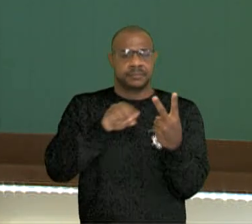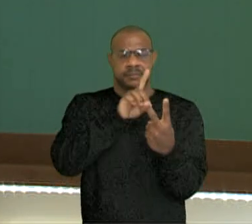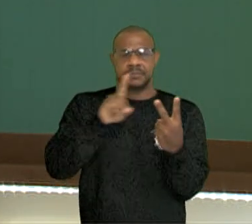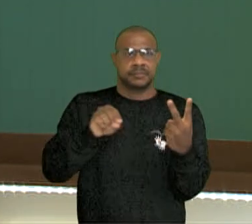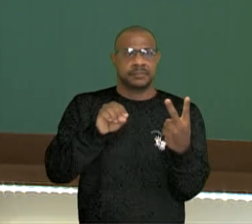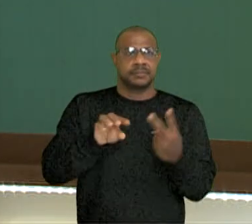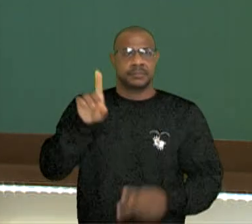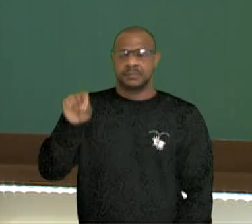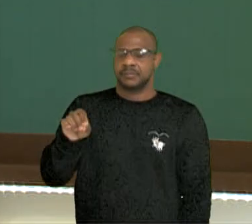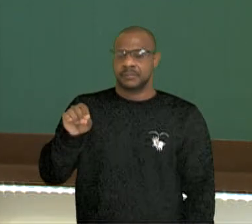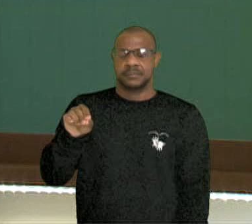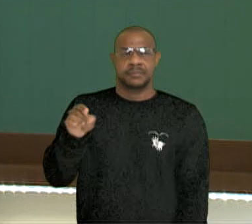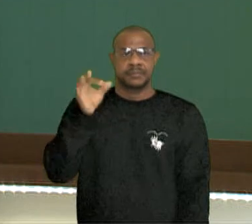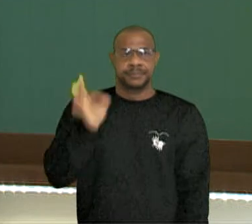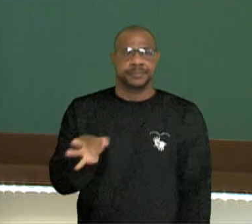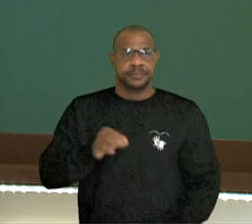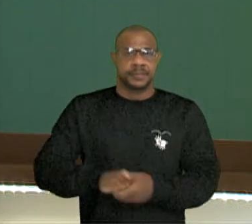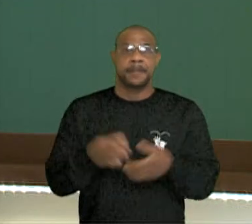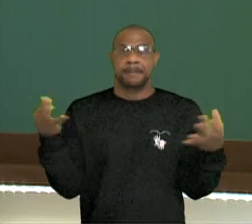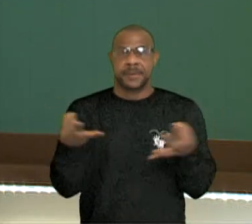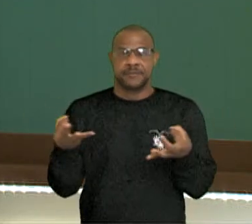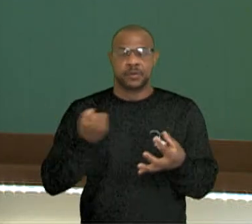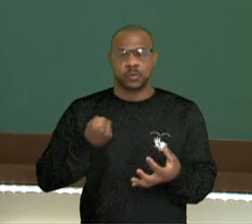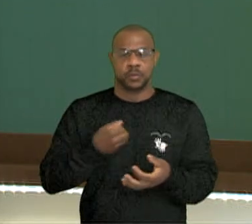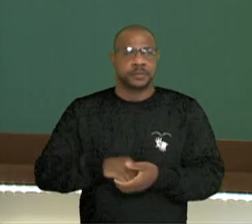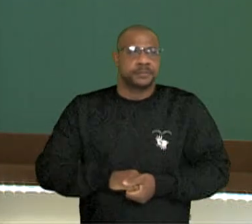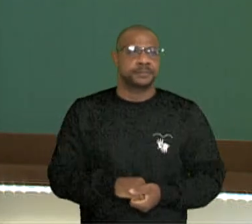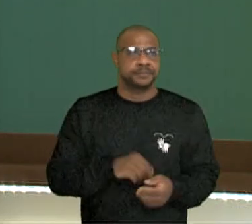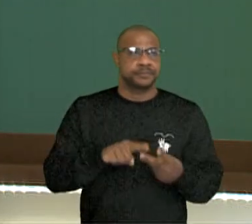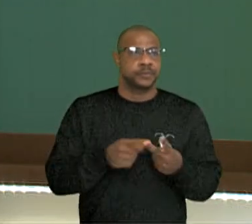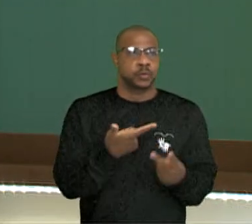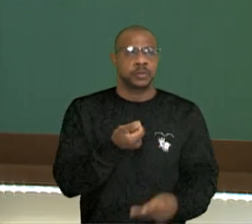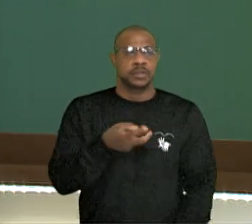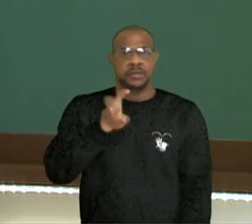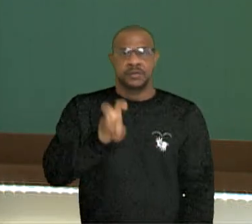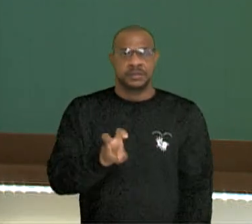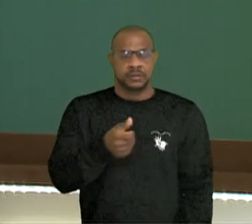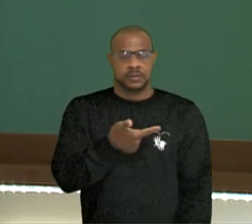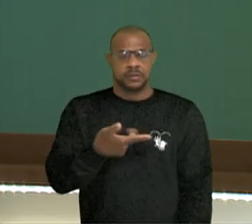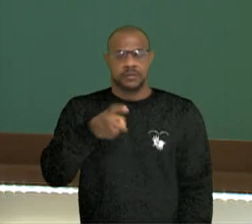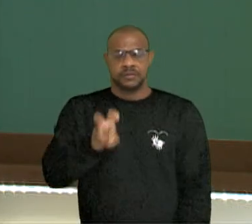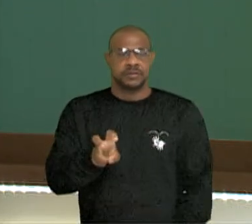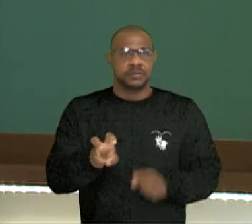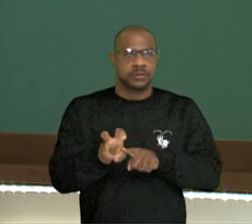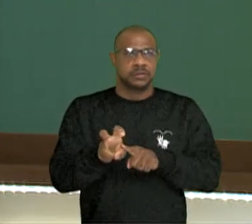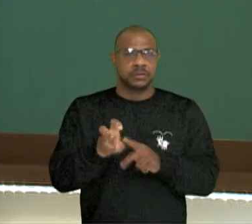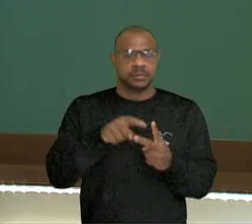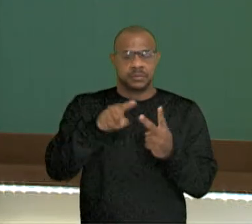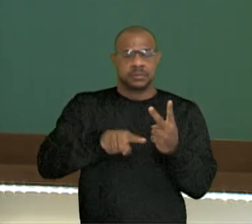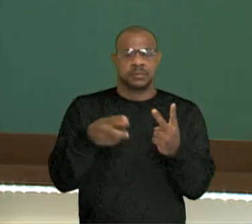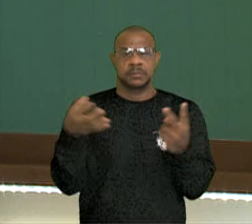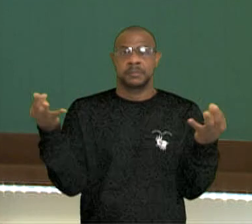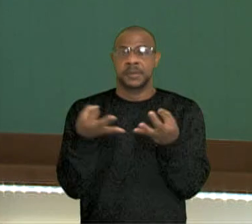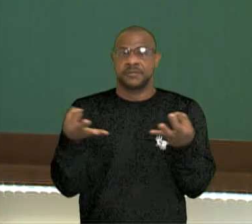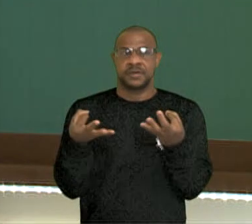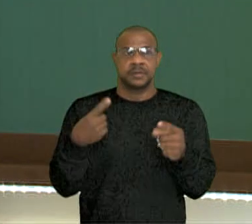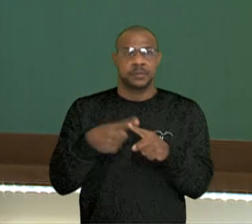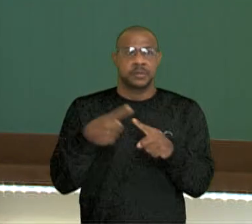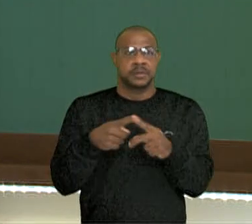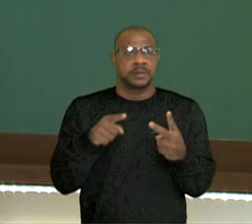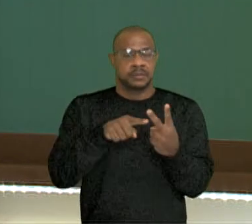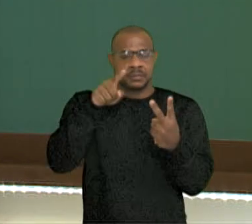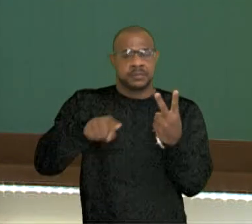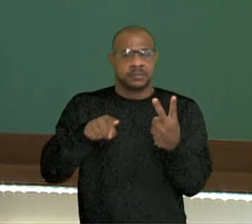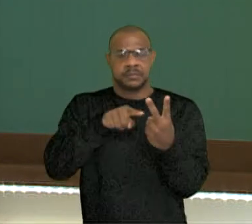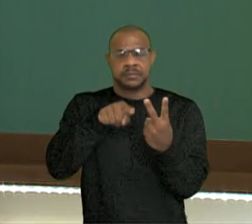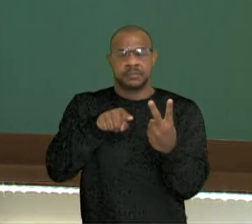considerado um número quadrado perfeito. 225 também é considerado um número quadrado perfeito, porque ele tem raiz quadrada